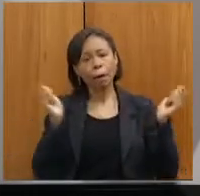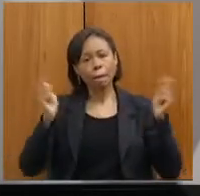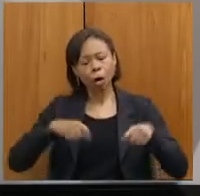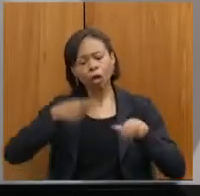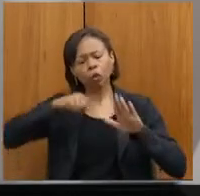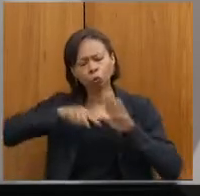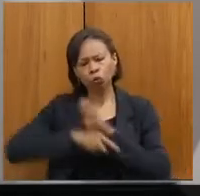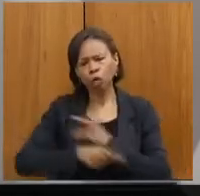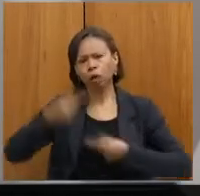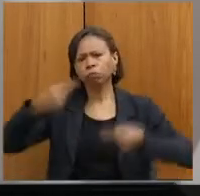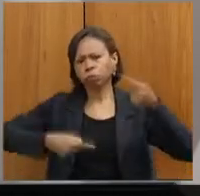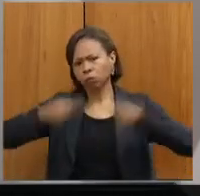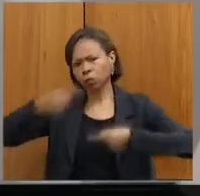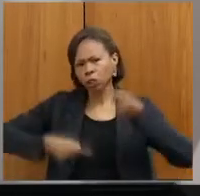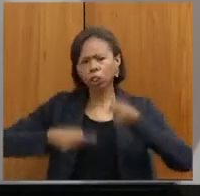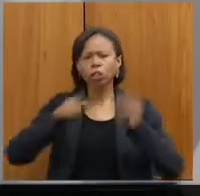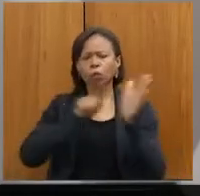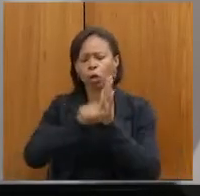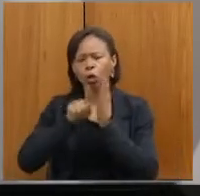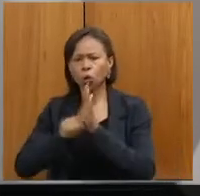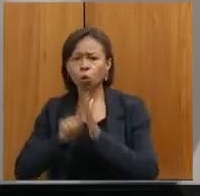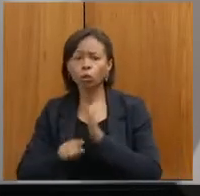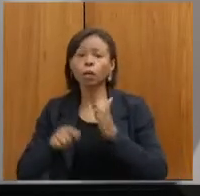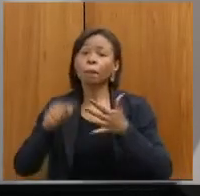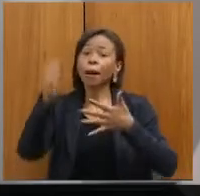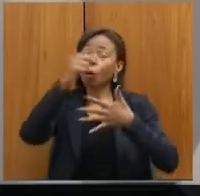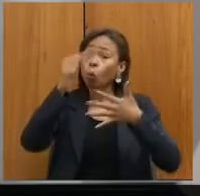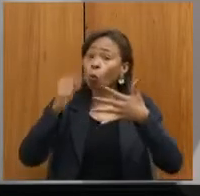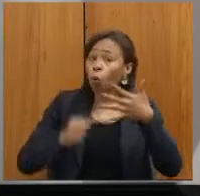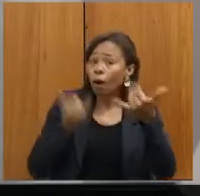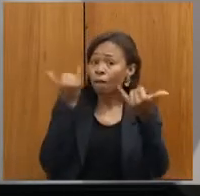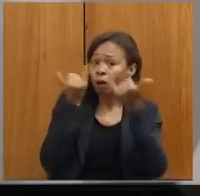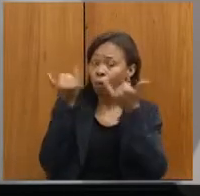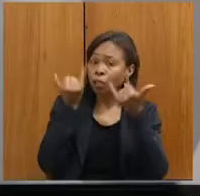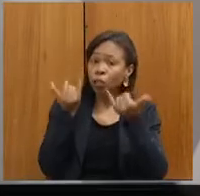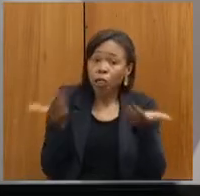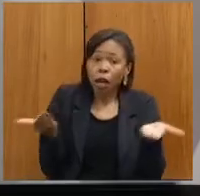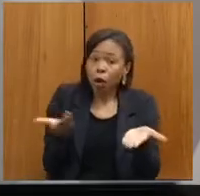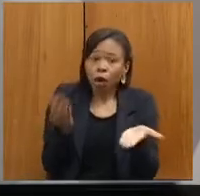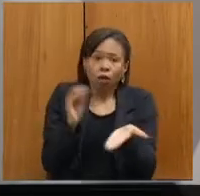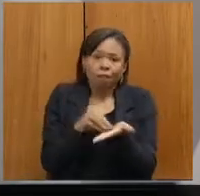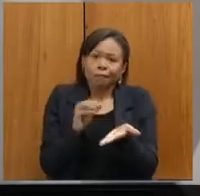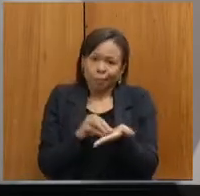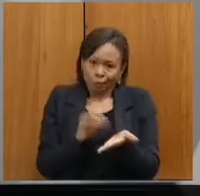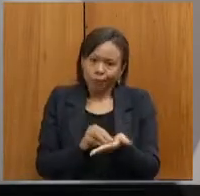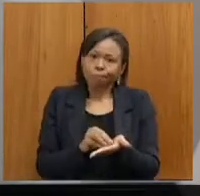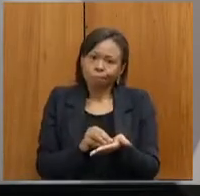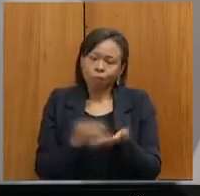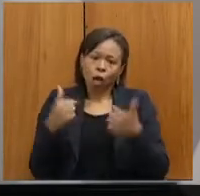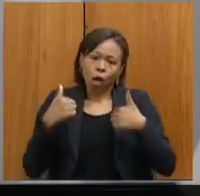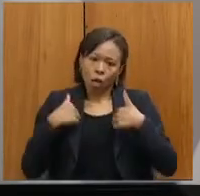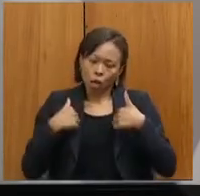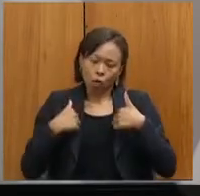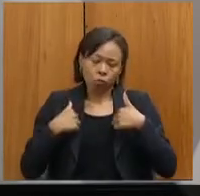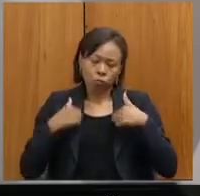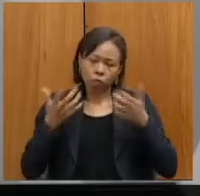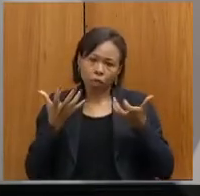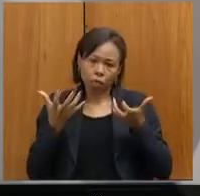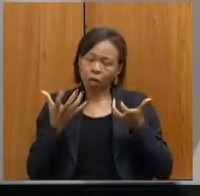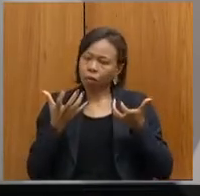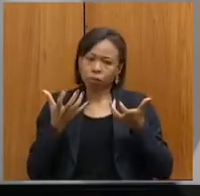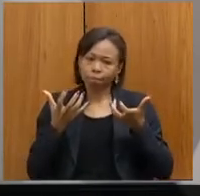aprofundada CD batidas seus questionamentos a partir de dados que até então são legais então da minha parte eu registro aqui a minha